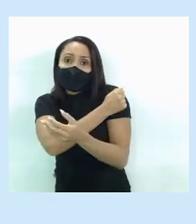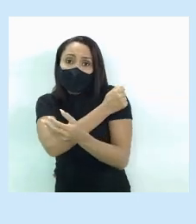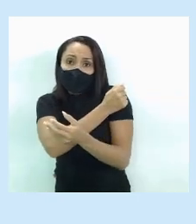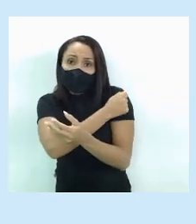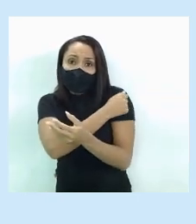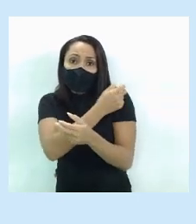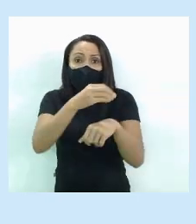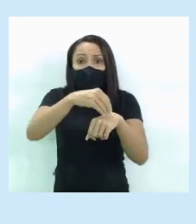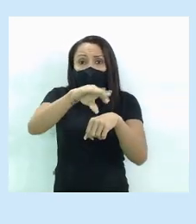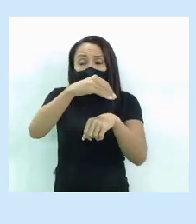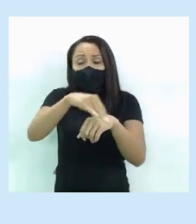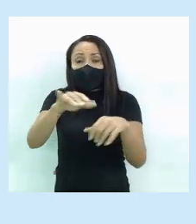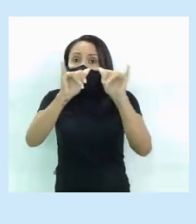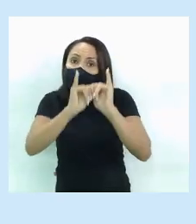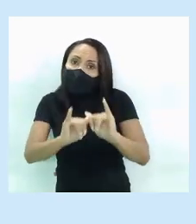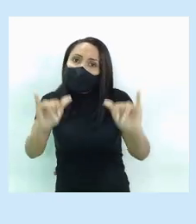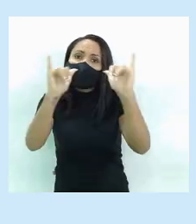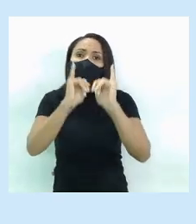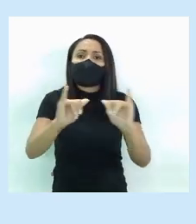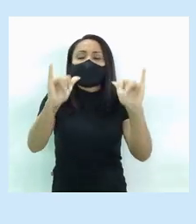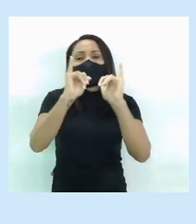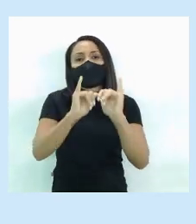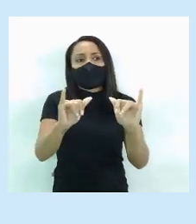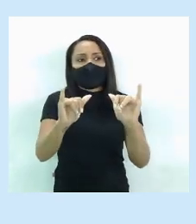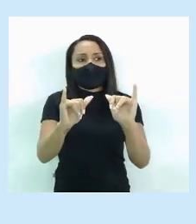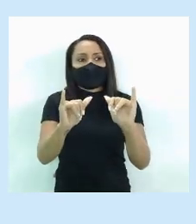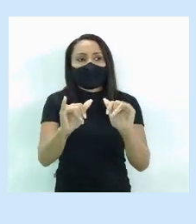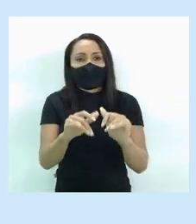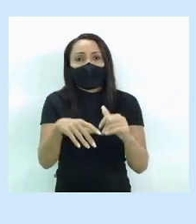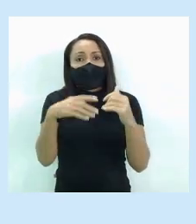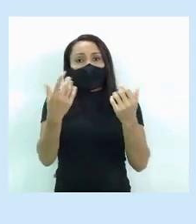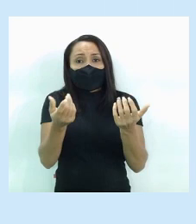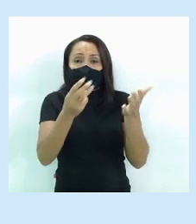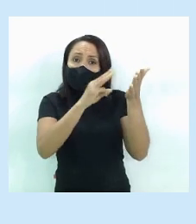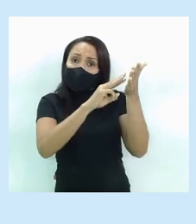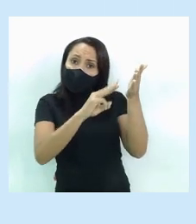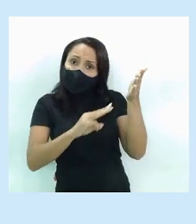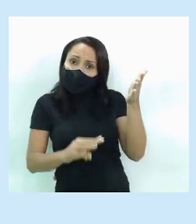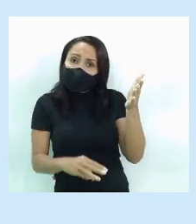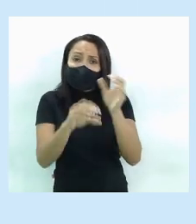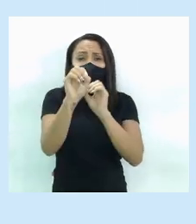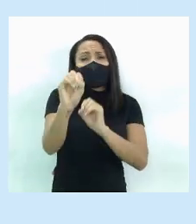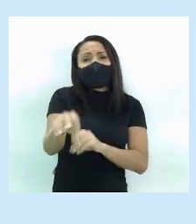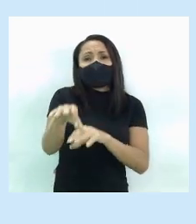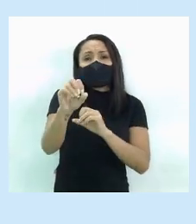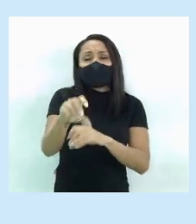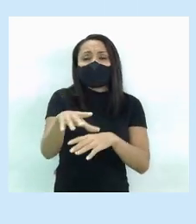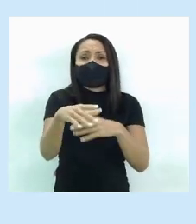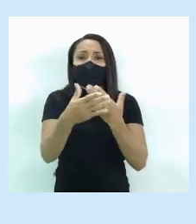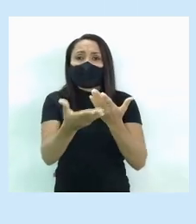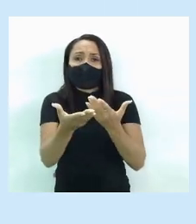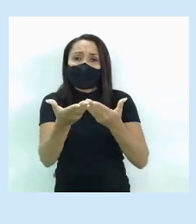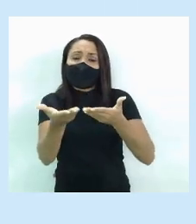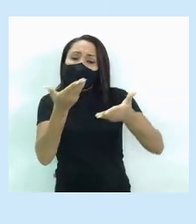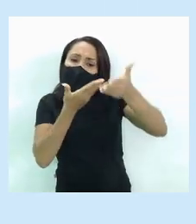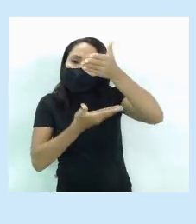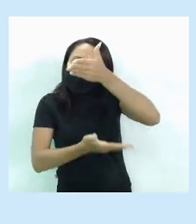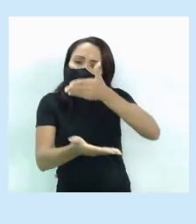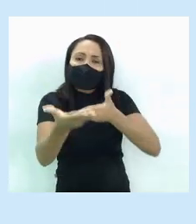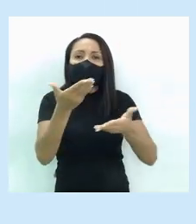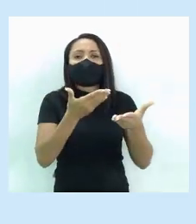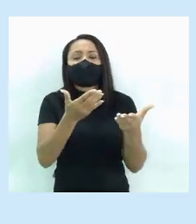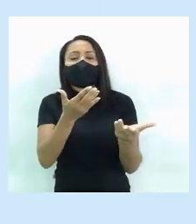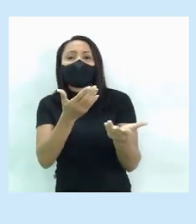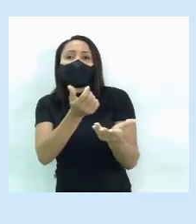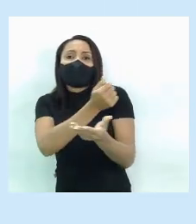de informações, né? Nessa metodologia ativa de estudantes, a interação com o aluno,